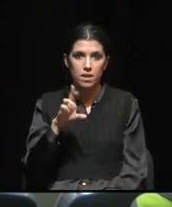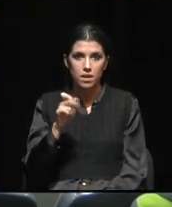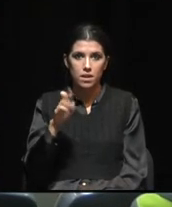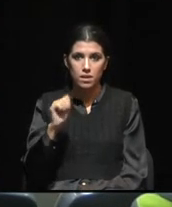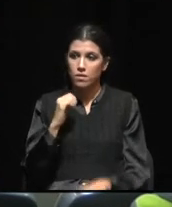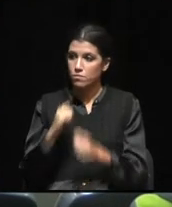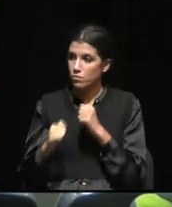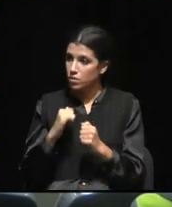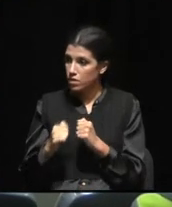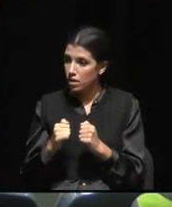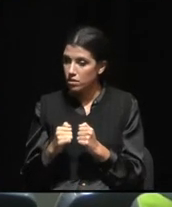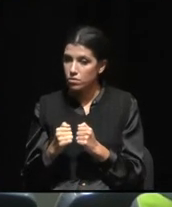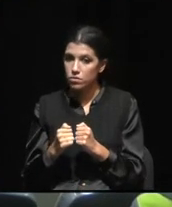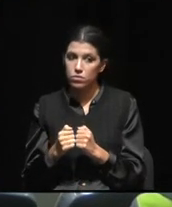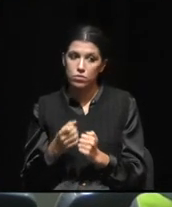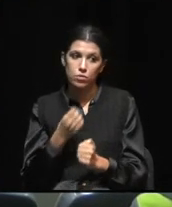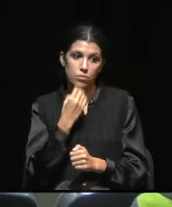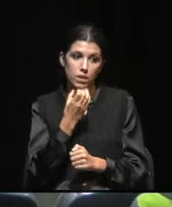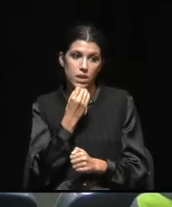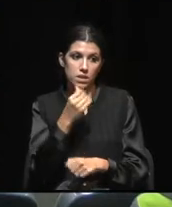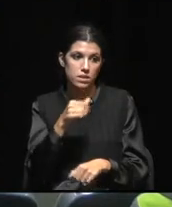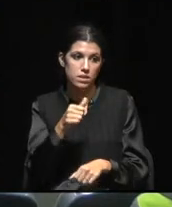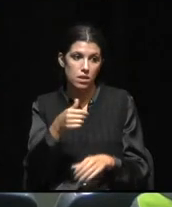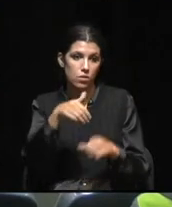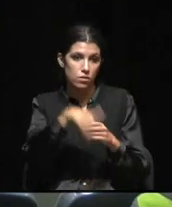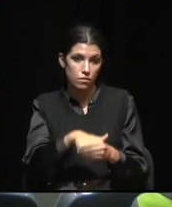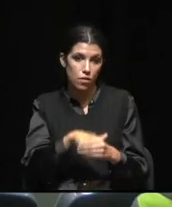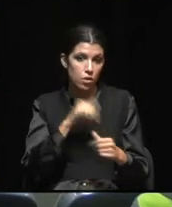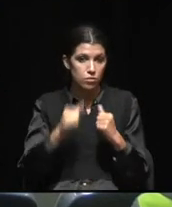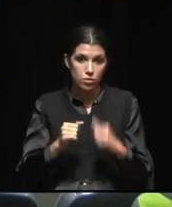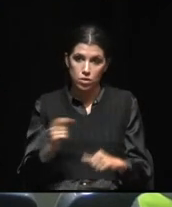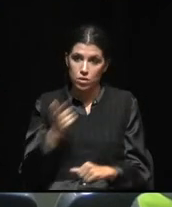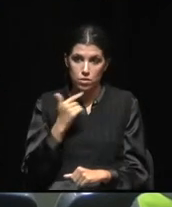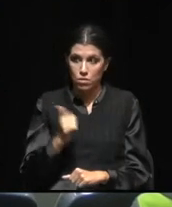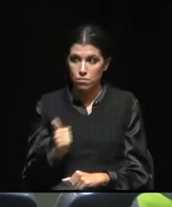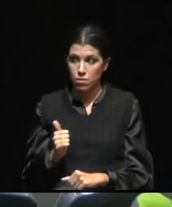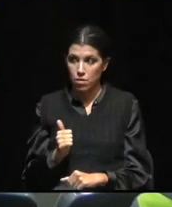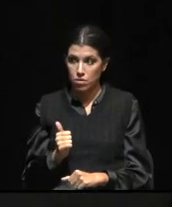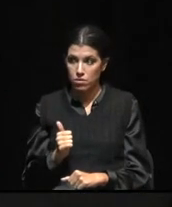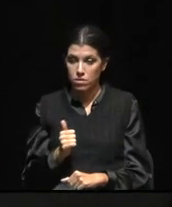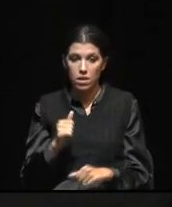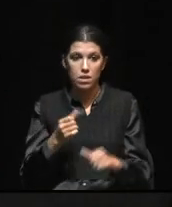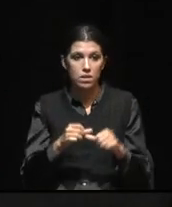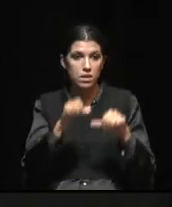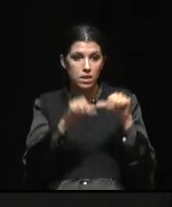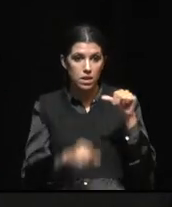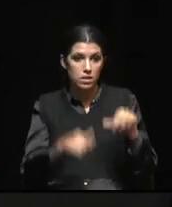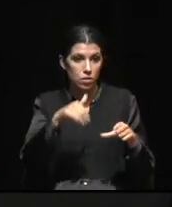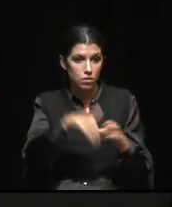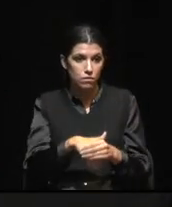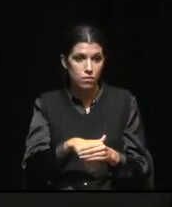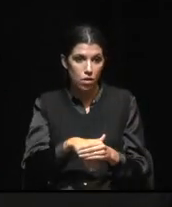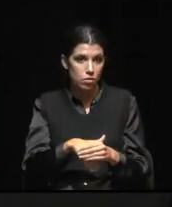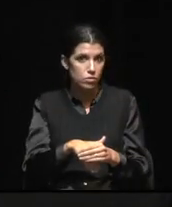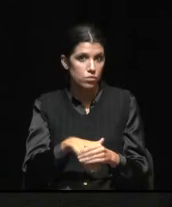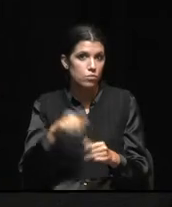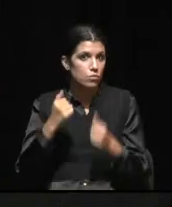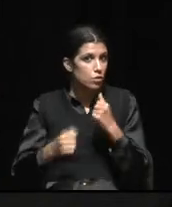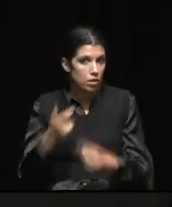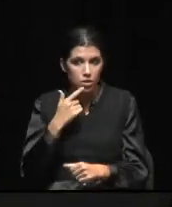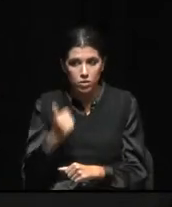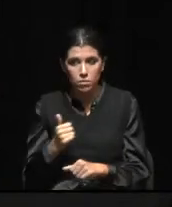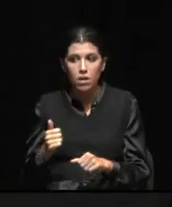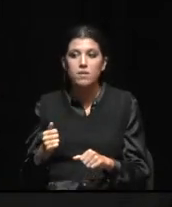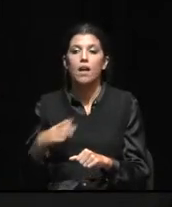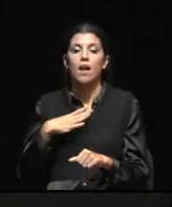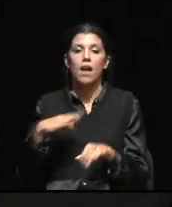não pode haver protestos a declarações de voto pode ser um protesto ou outra coisa protestar declarações de voto não